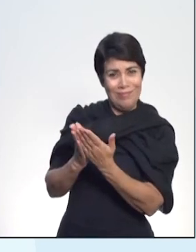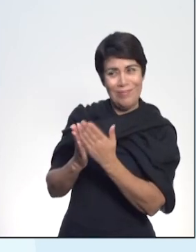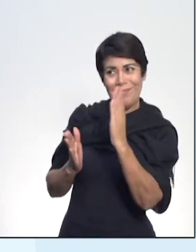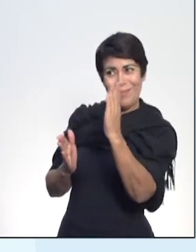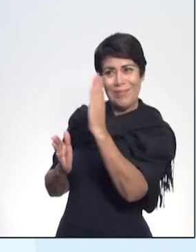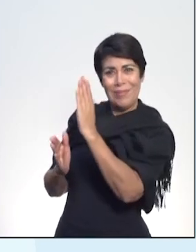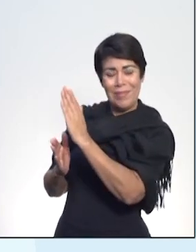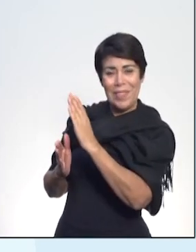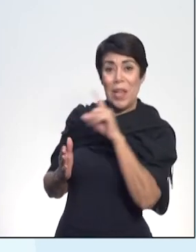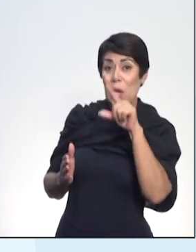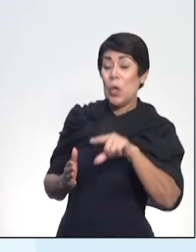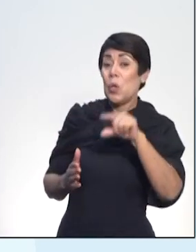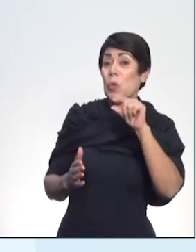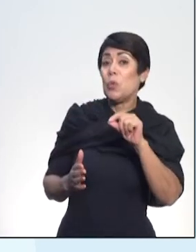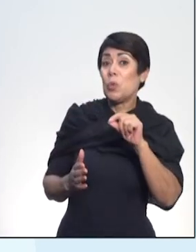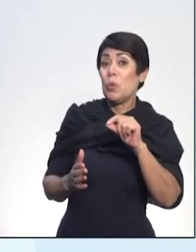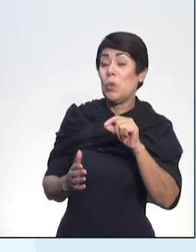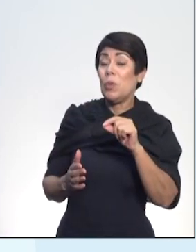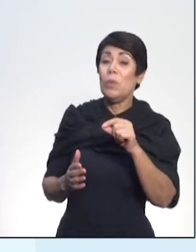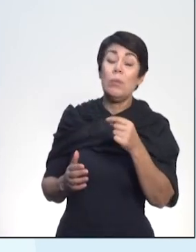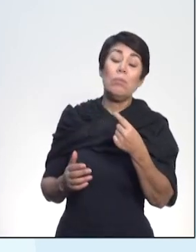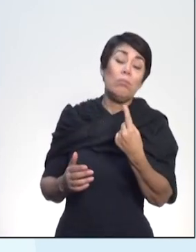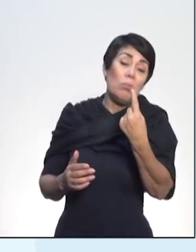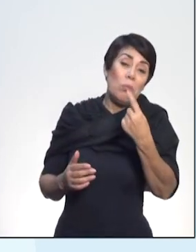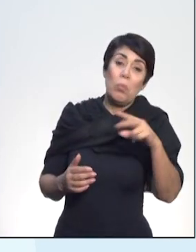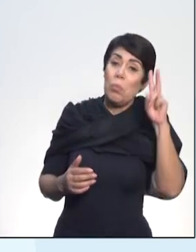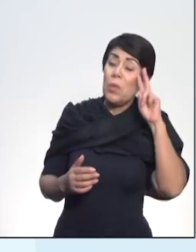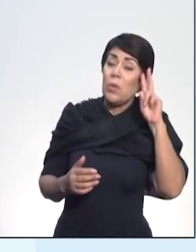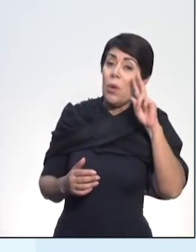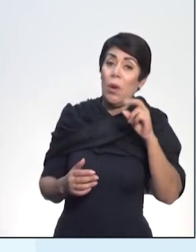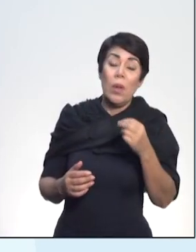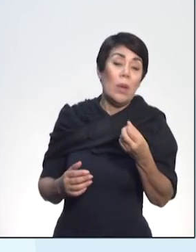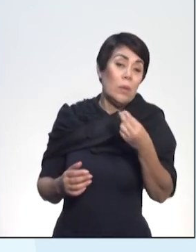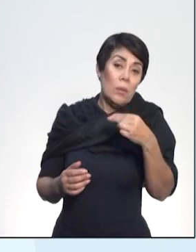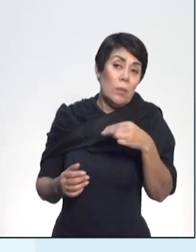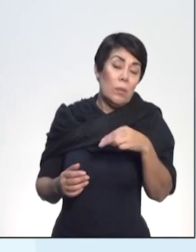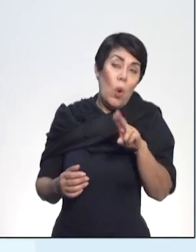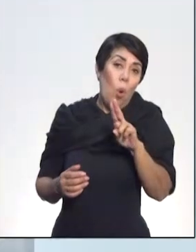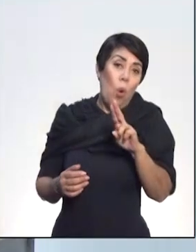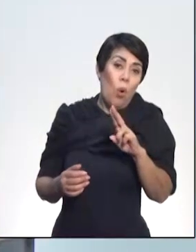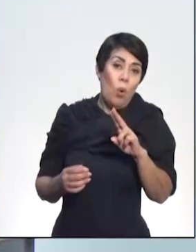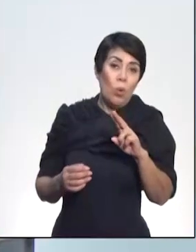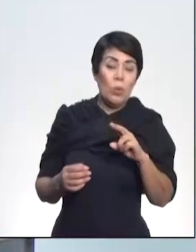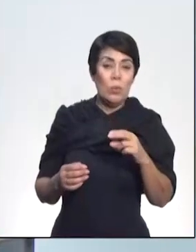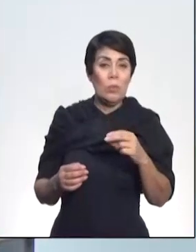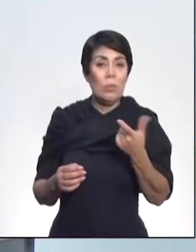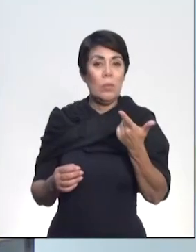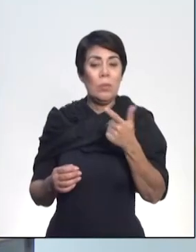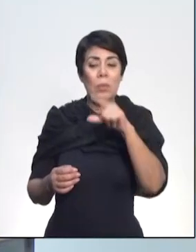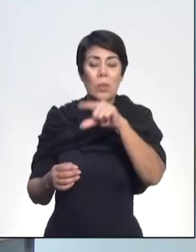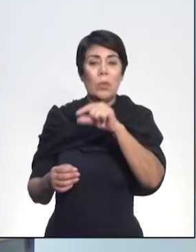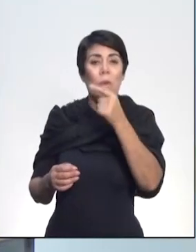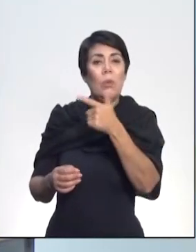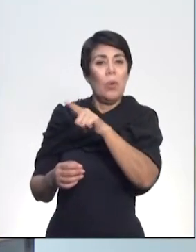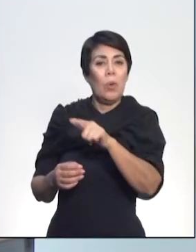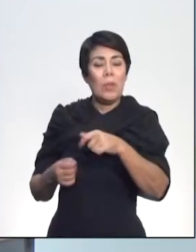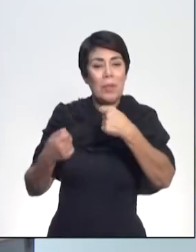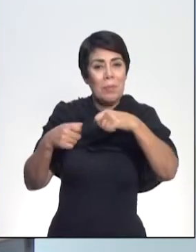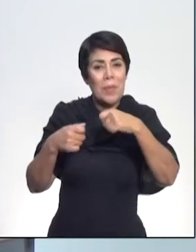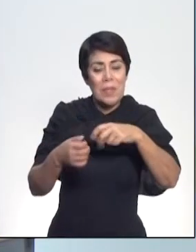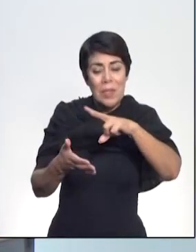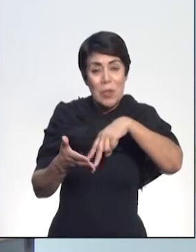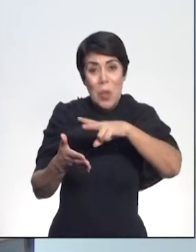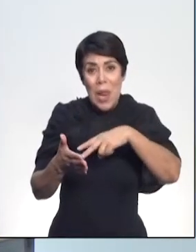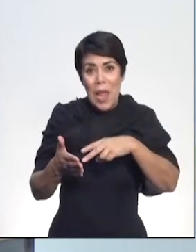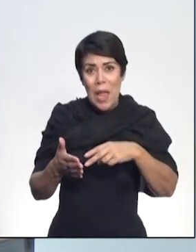daquela relação da bibliografia ou do conteúdo, ou daqueles livros que são obrigatórios de ler durante